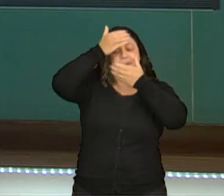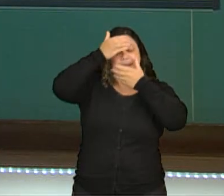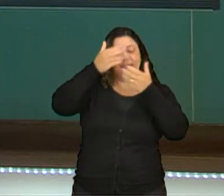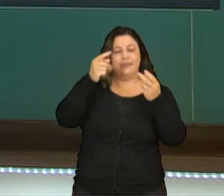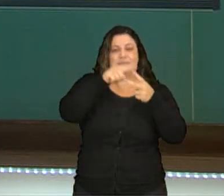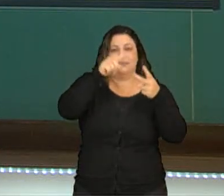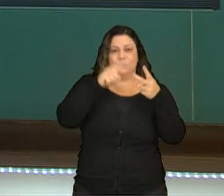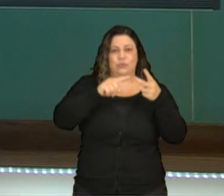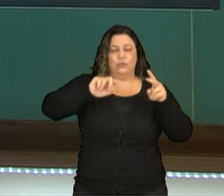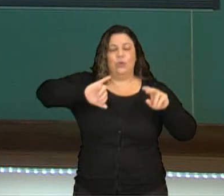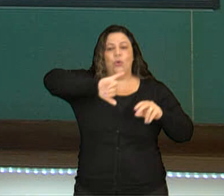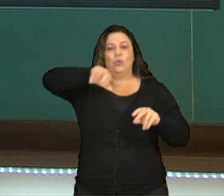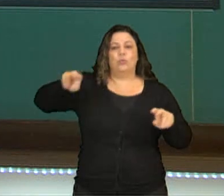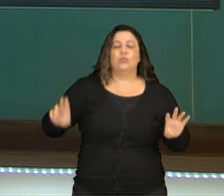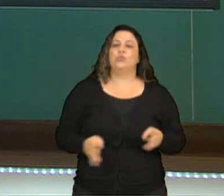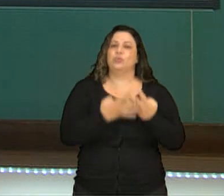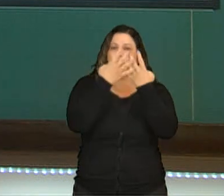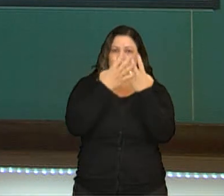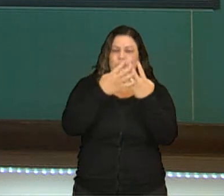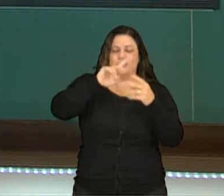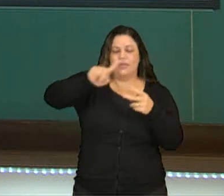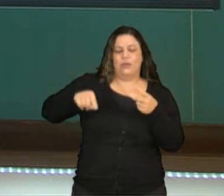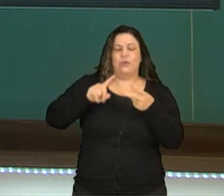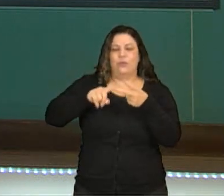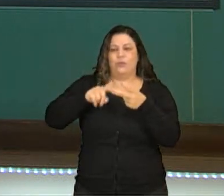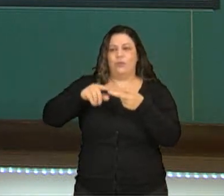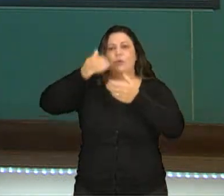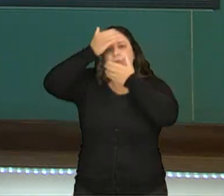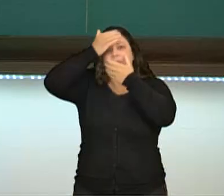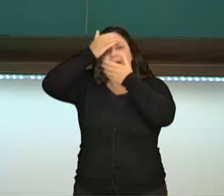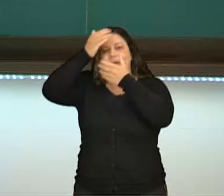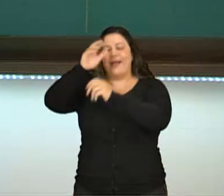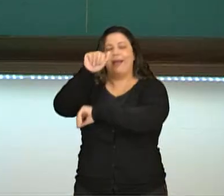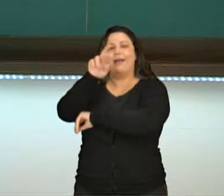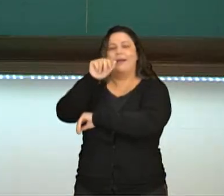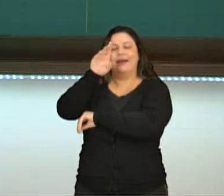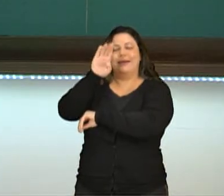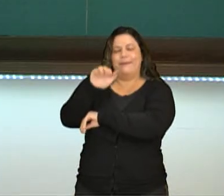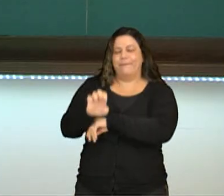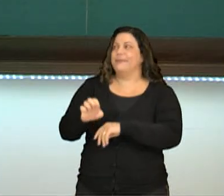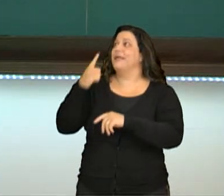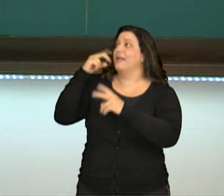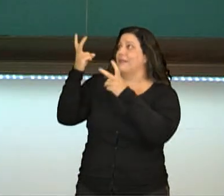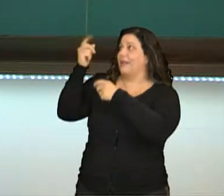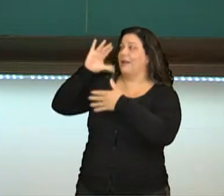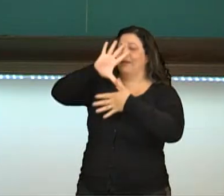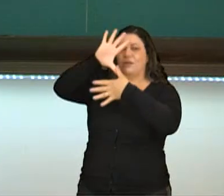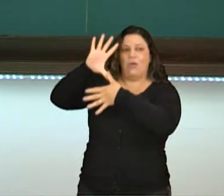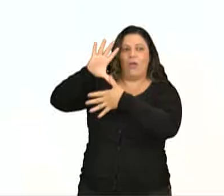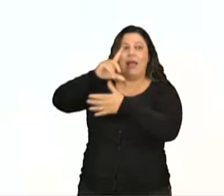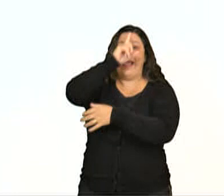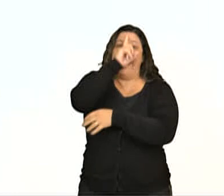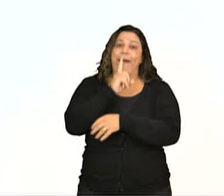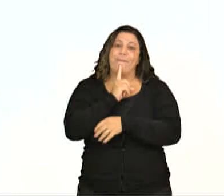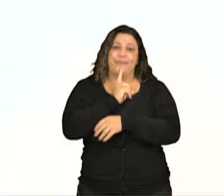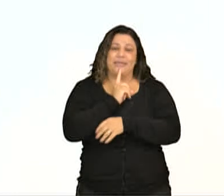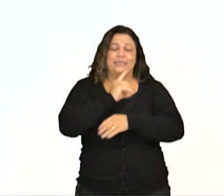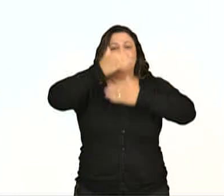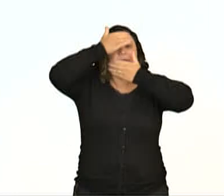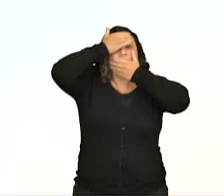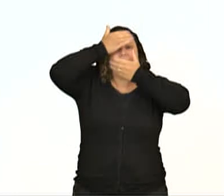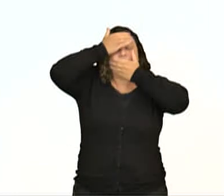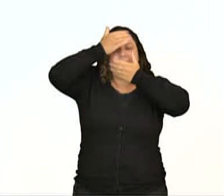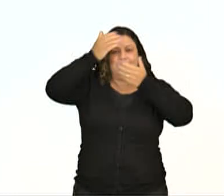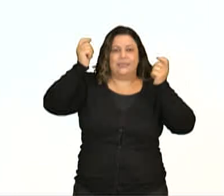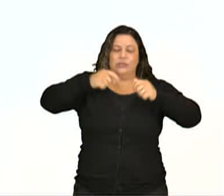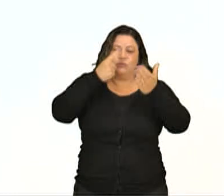estado judeu e um estado árabe. Está aqui o mapa para você, que destaca aí mais em amarelo o que seria a Palestina,